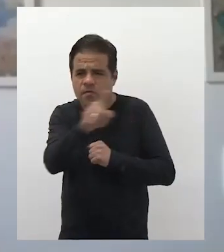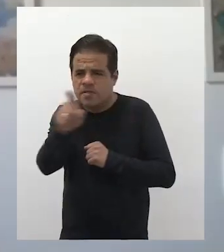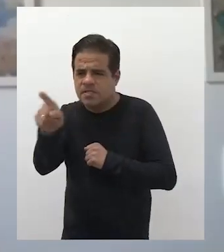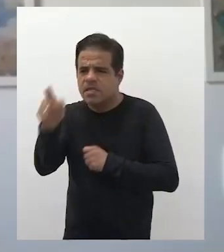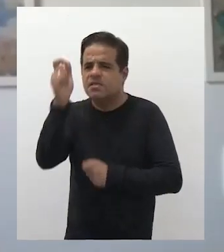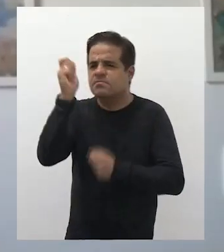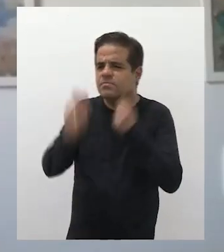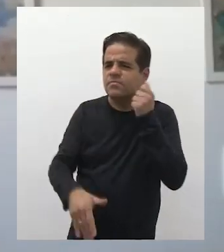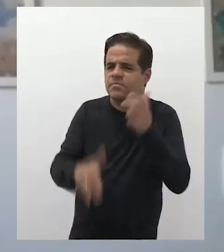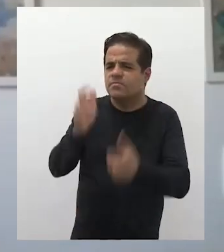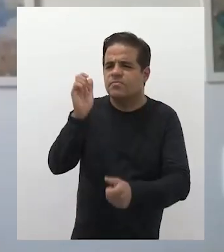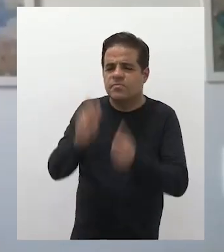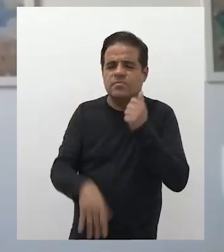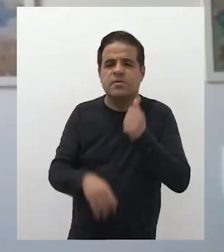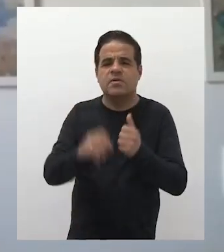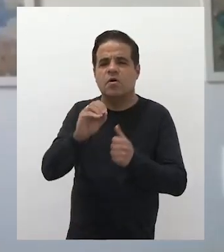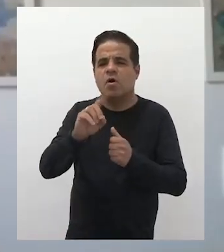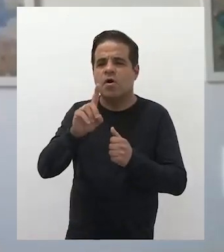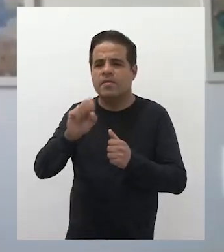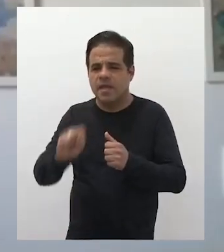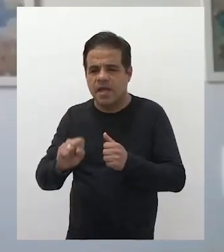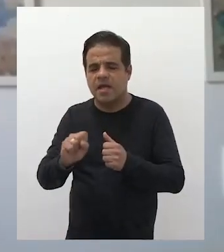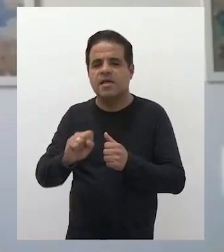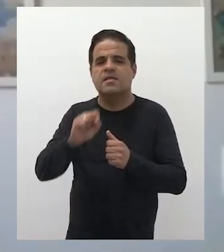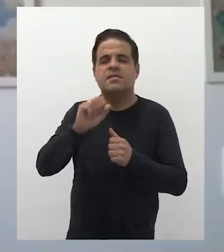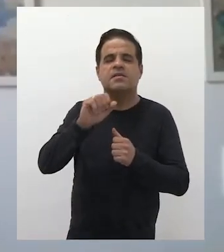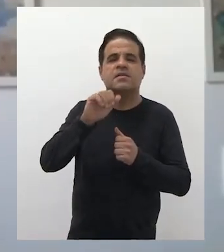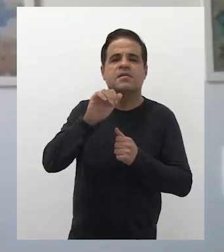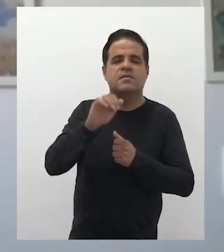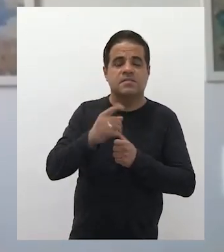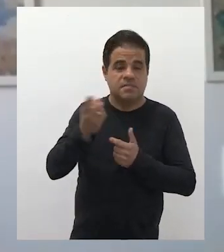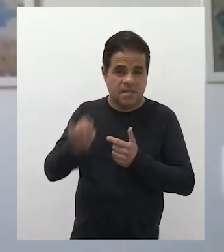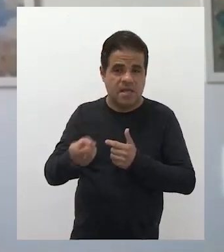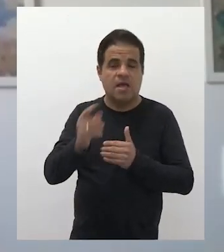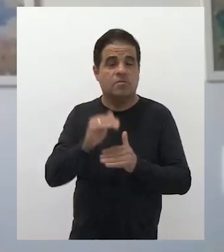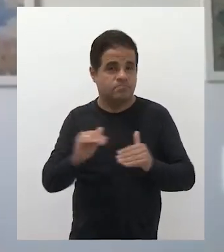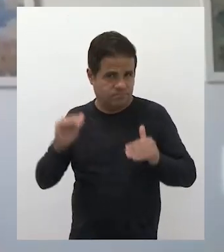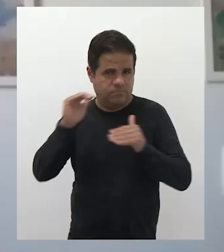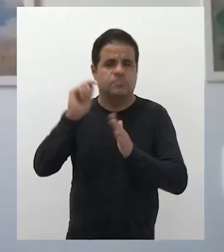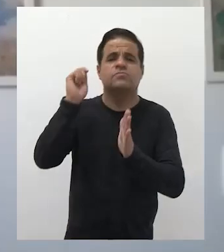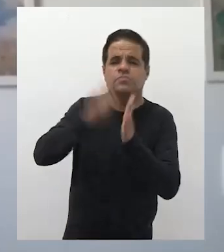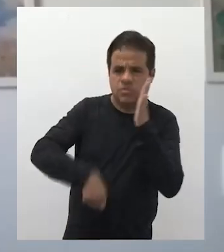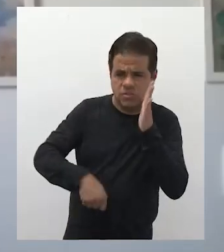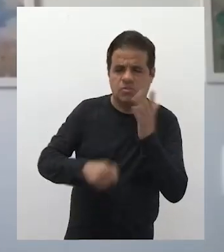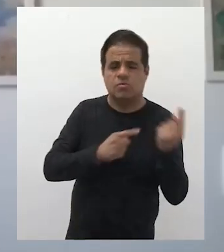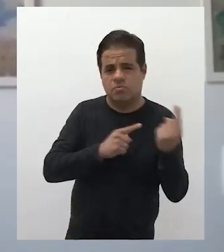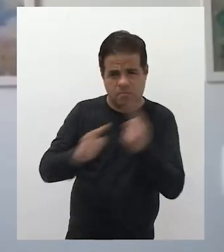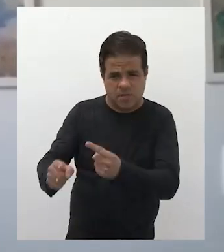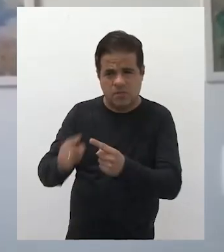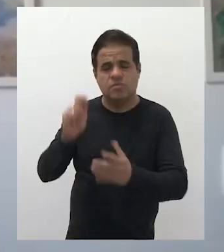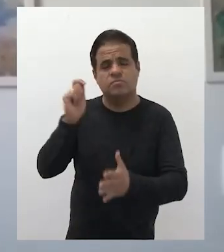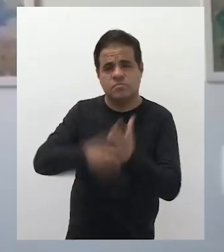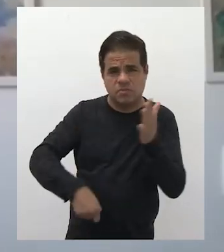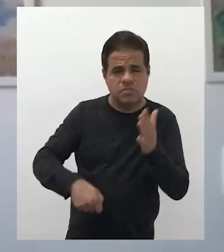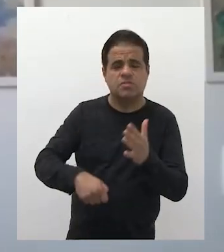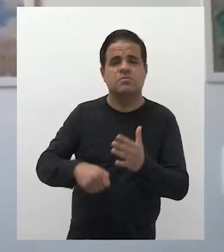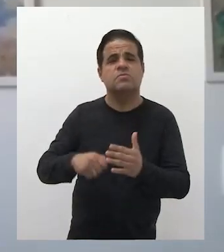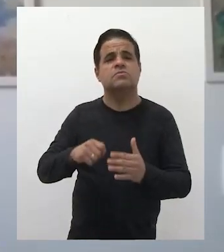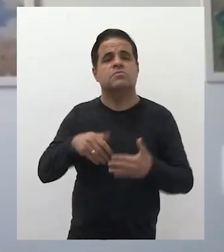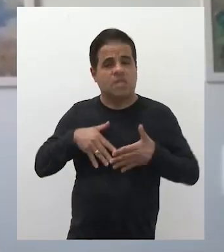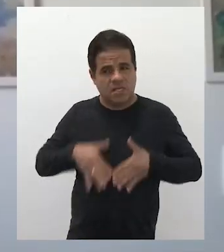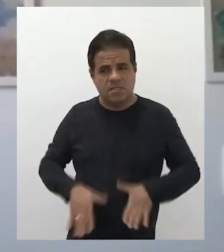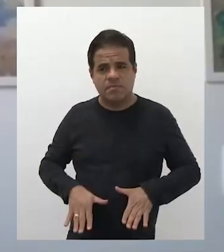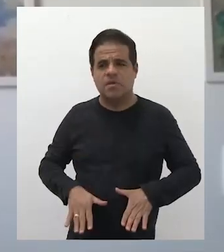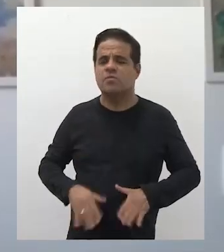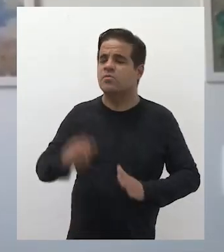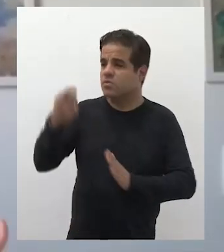para fazer um link, da ODS 16.9, que é o subregistro, combate ao subregistro de nascimento.